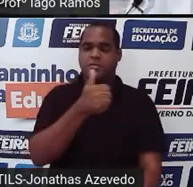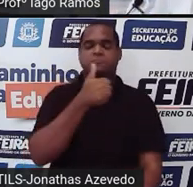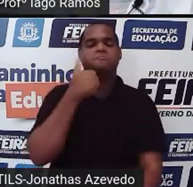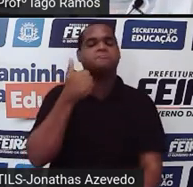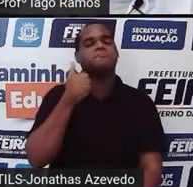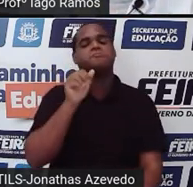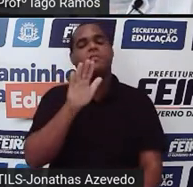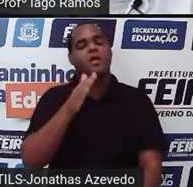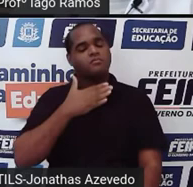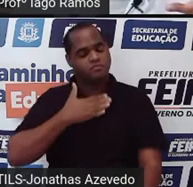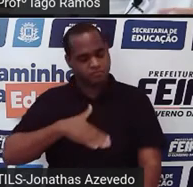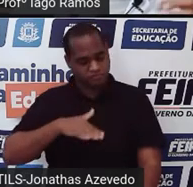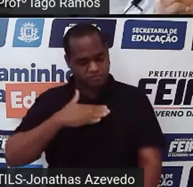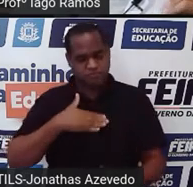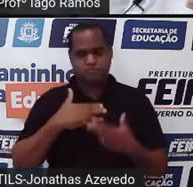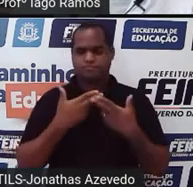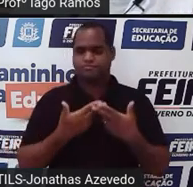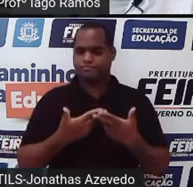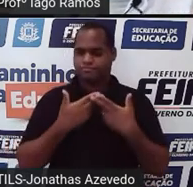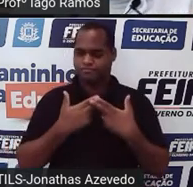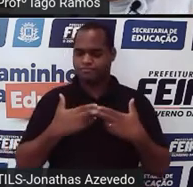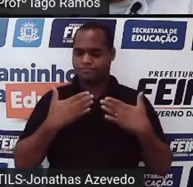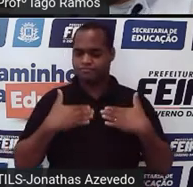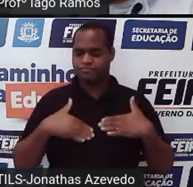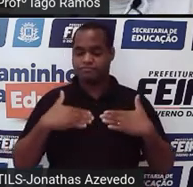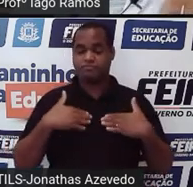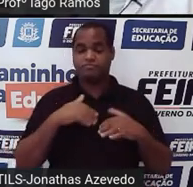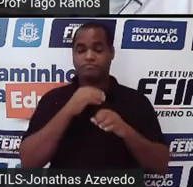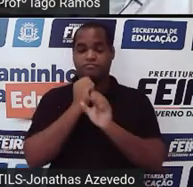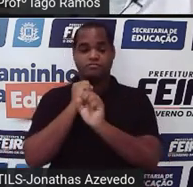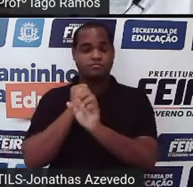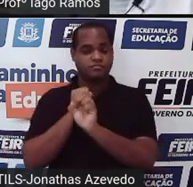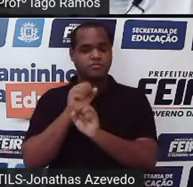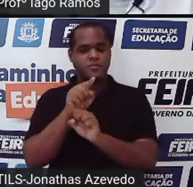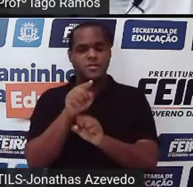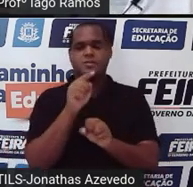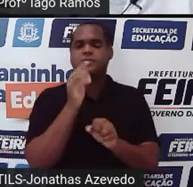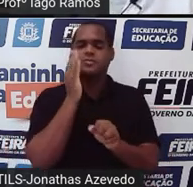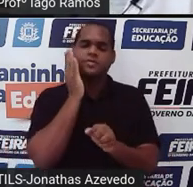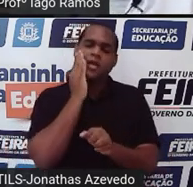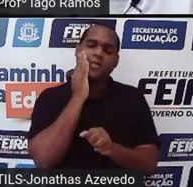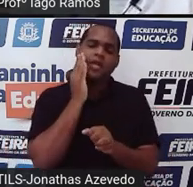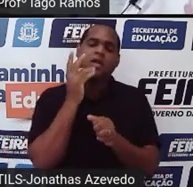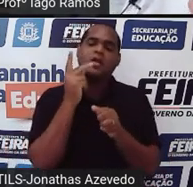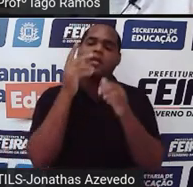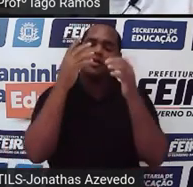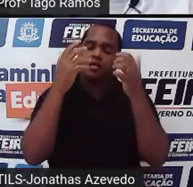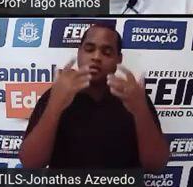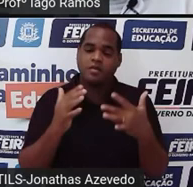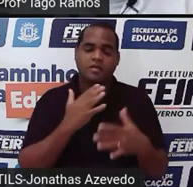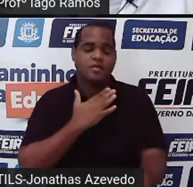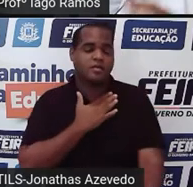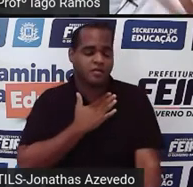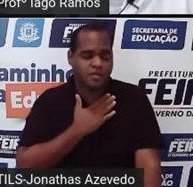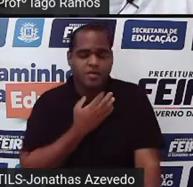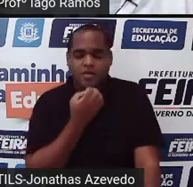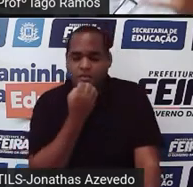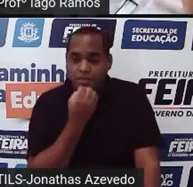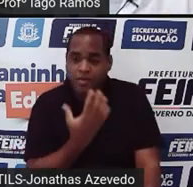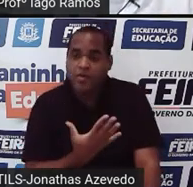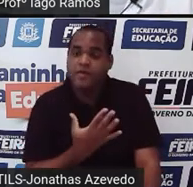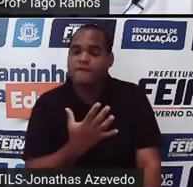mais calma né apesar de envolver cálculo te garanto que o cálculo é muito